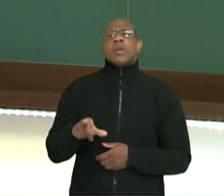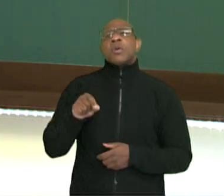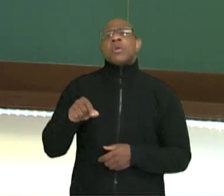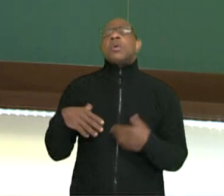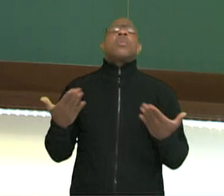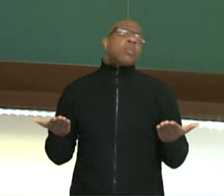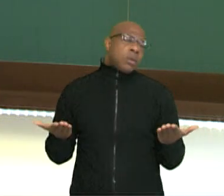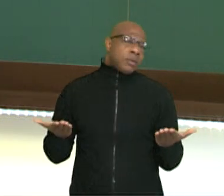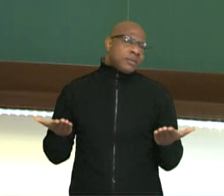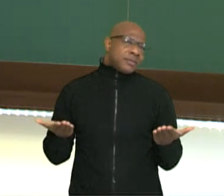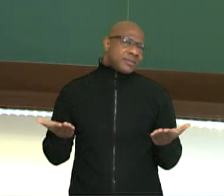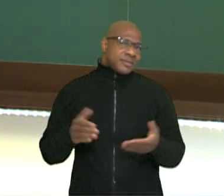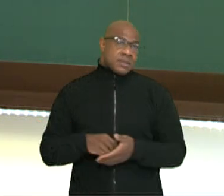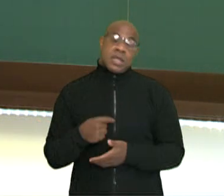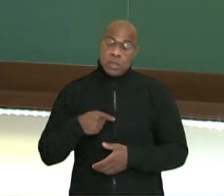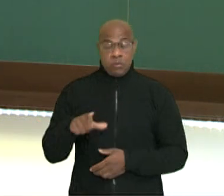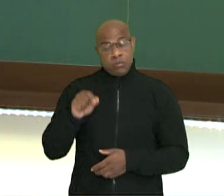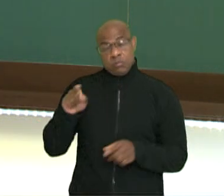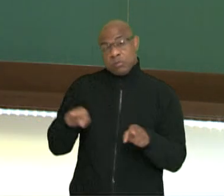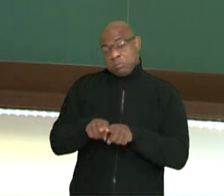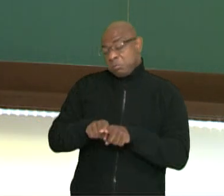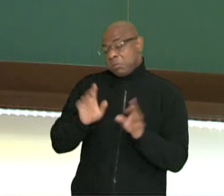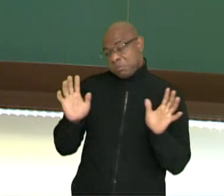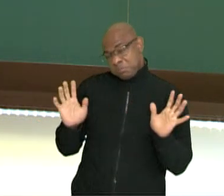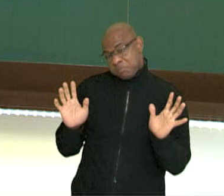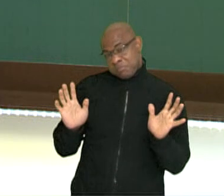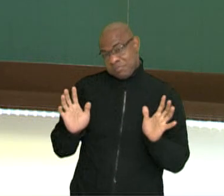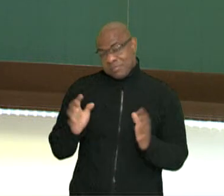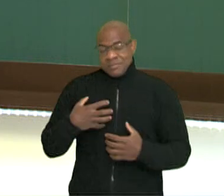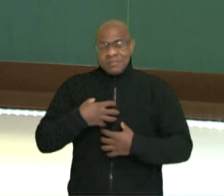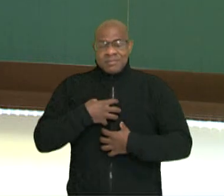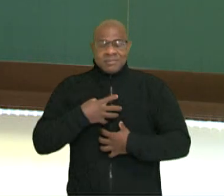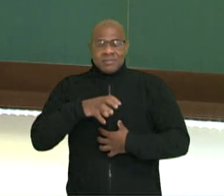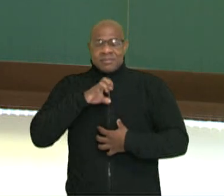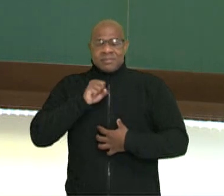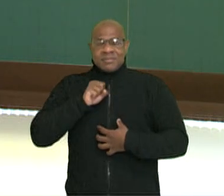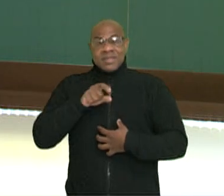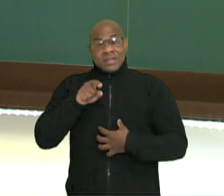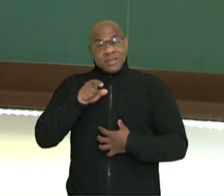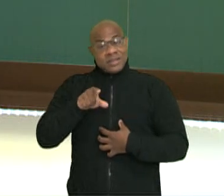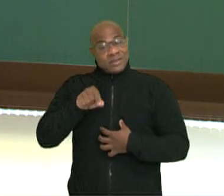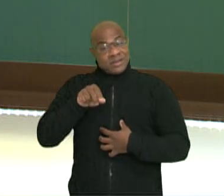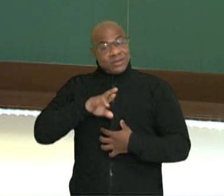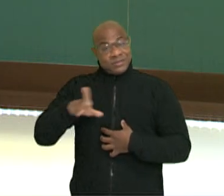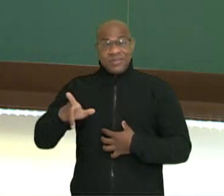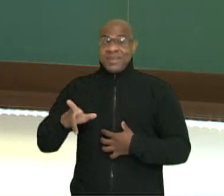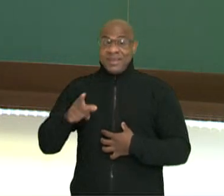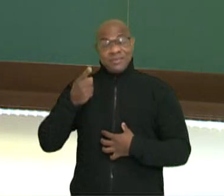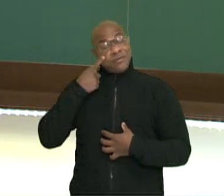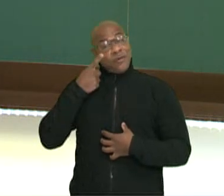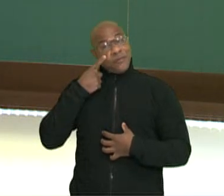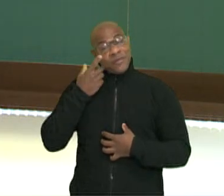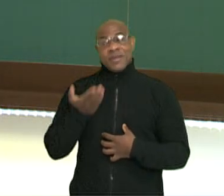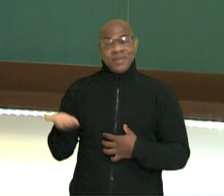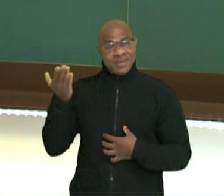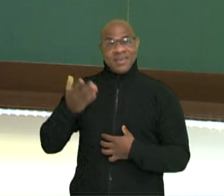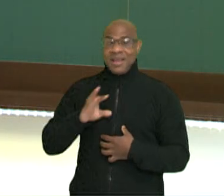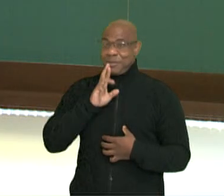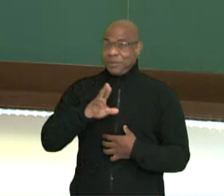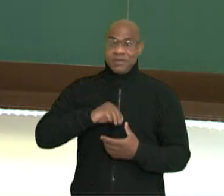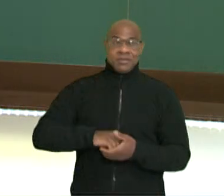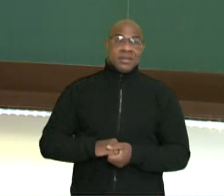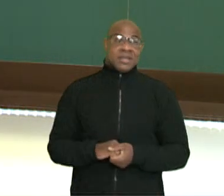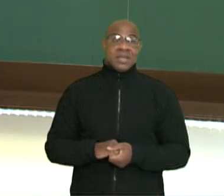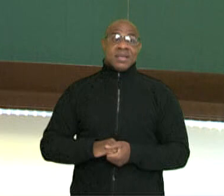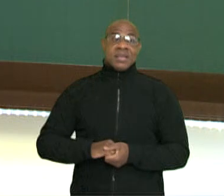também, né? Nós precisamos resolver, eu escolhi um método. Respira fundo se você escolher um diferente de mim, tá bom? Espera até chegarmos na resposta. Porque se